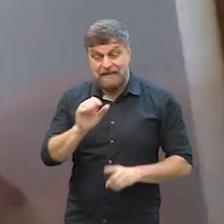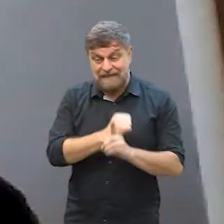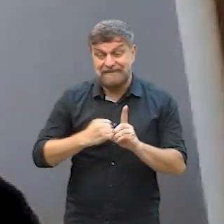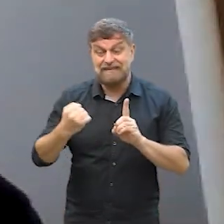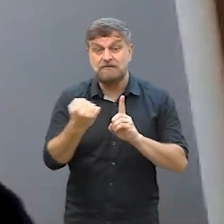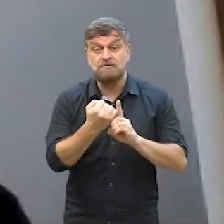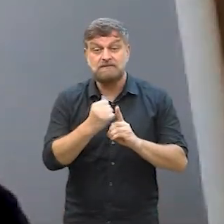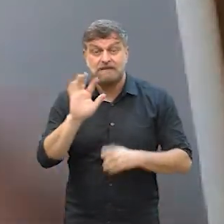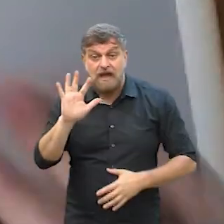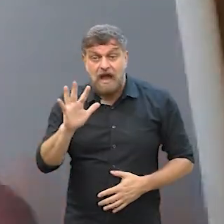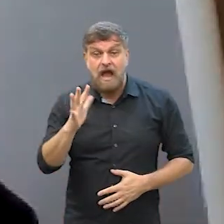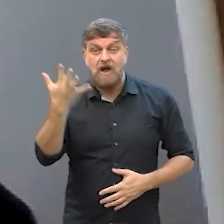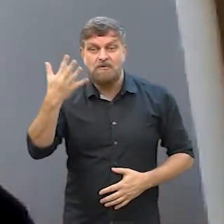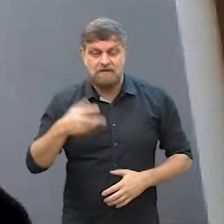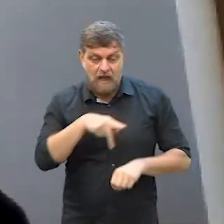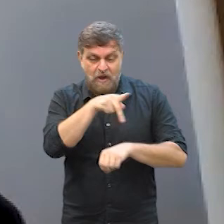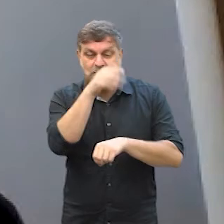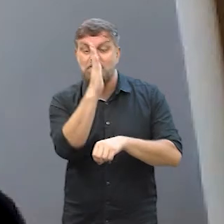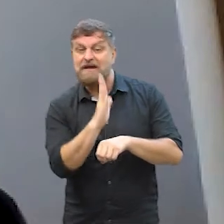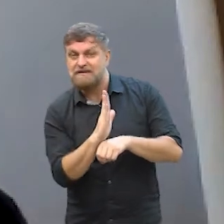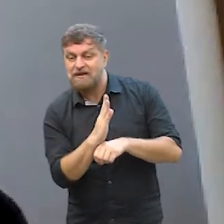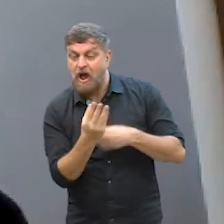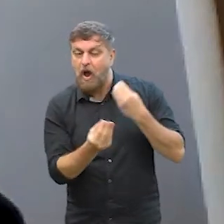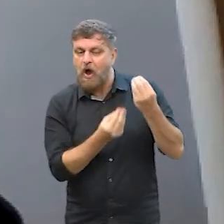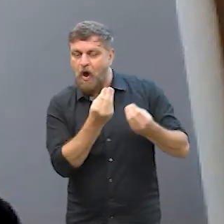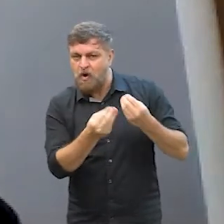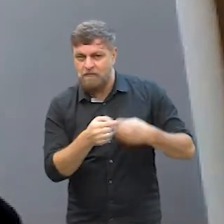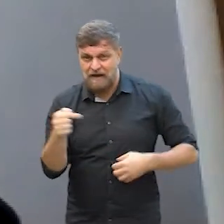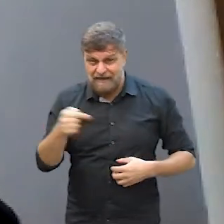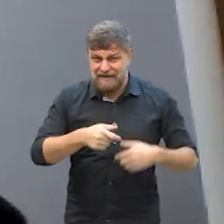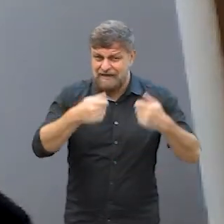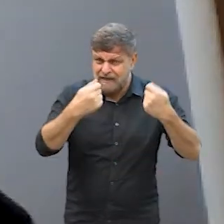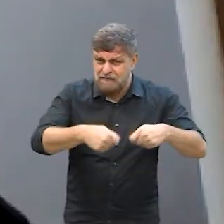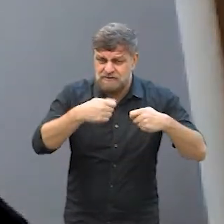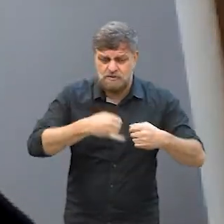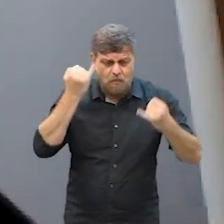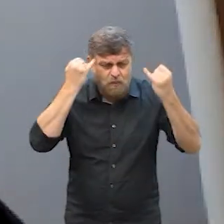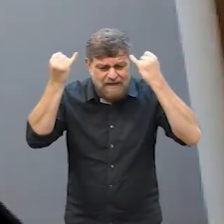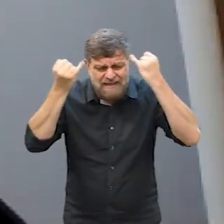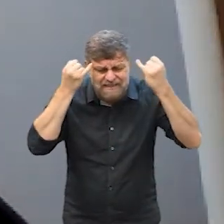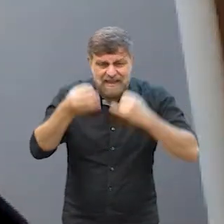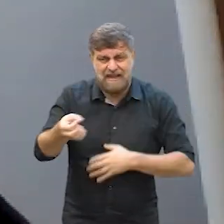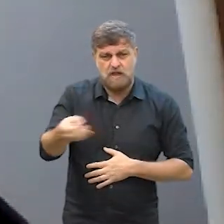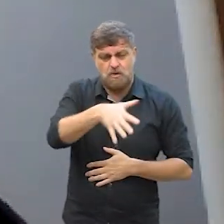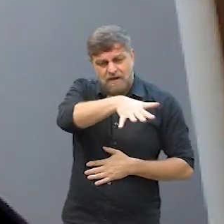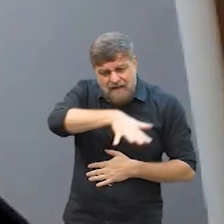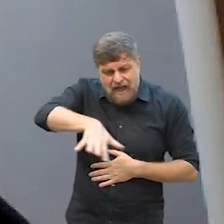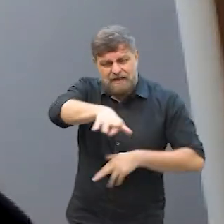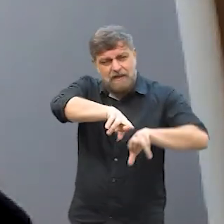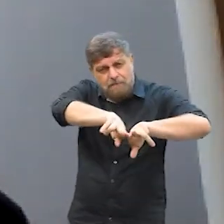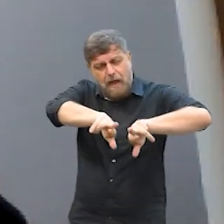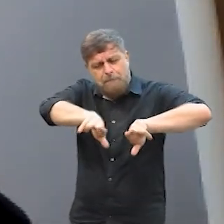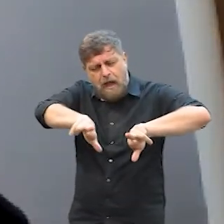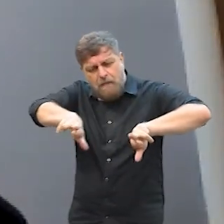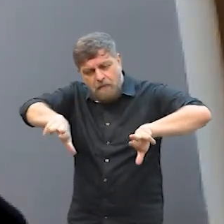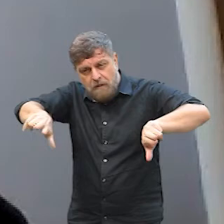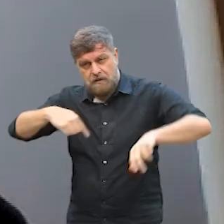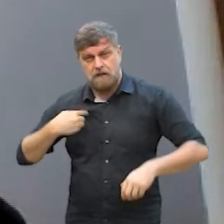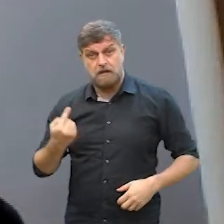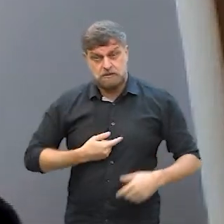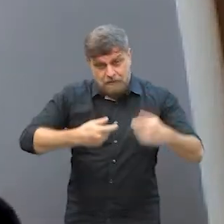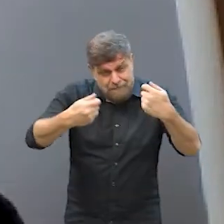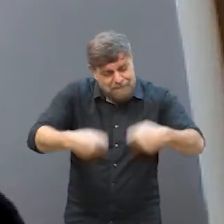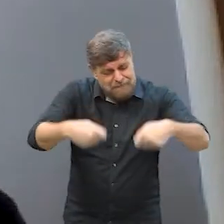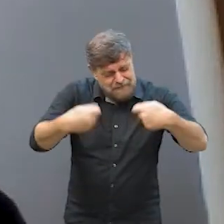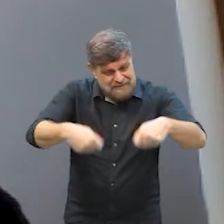acontecendo na sociedade, o que está acontecendo no nosso país. Então, o nosso país nunca precisou tanto de inovações em diversas áreas, né? Nosso país nunca